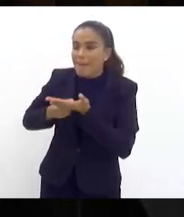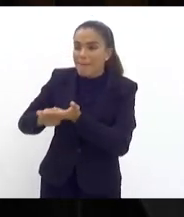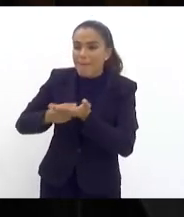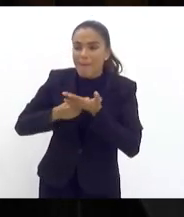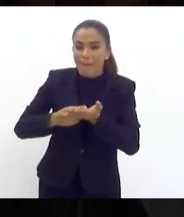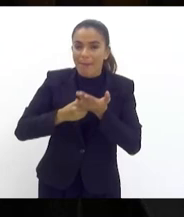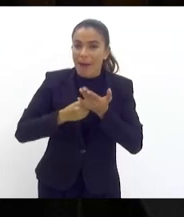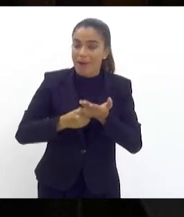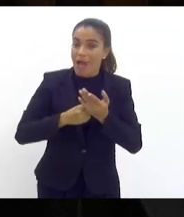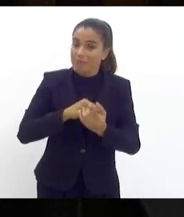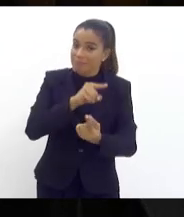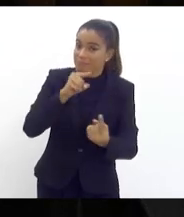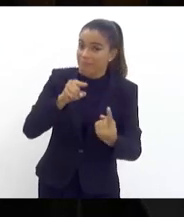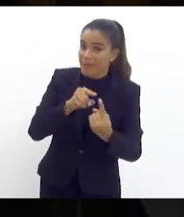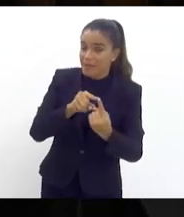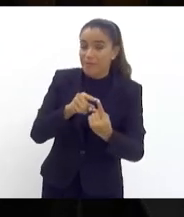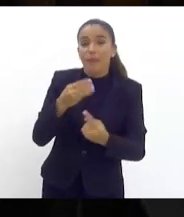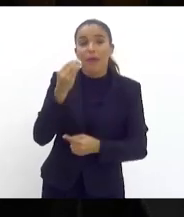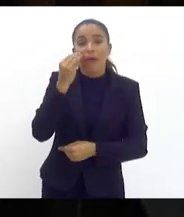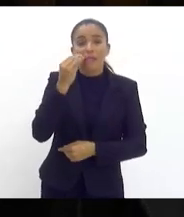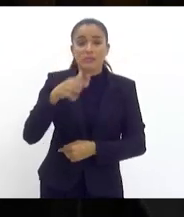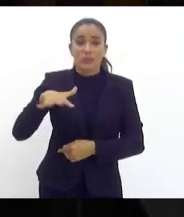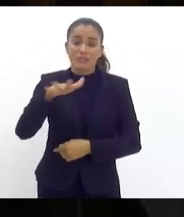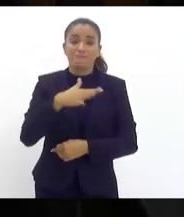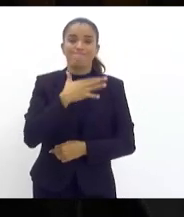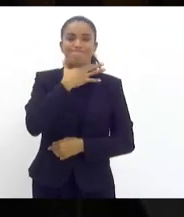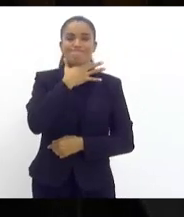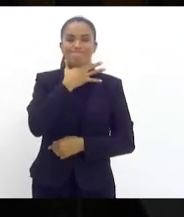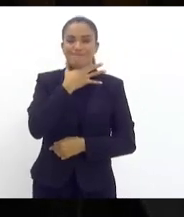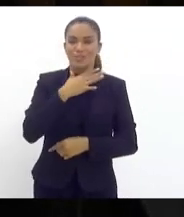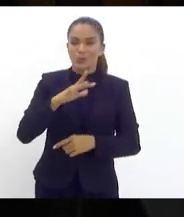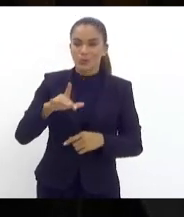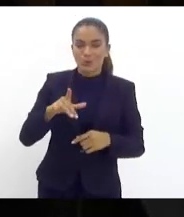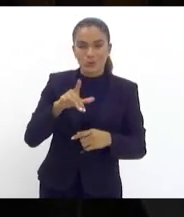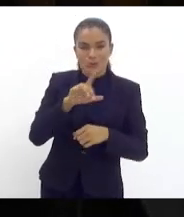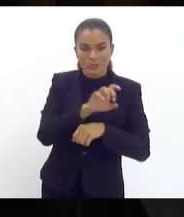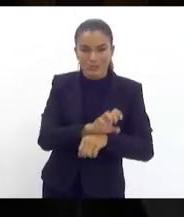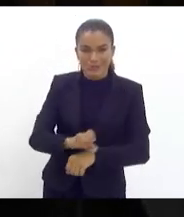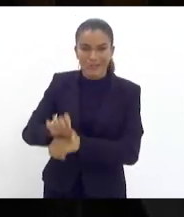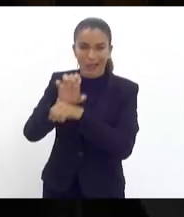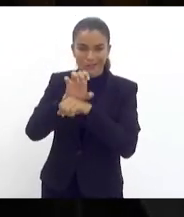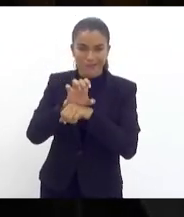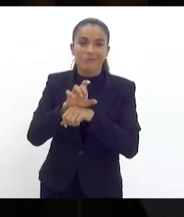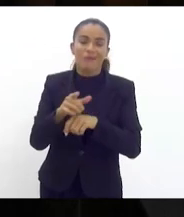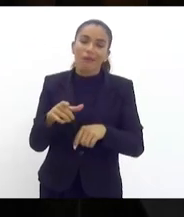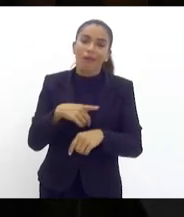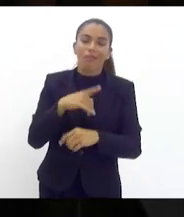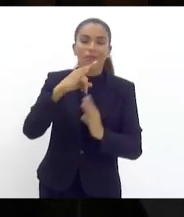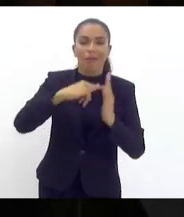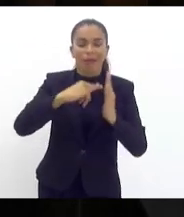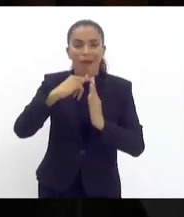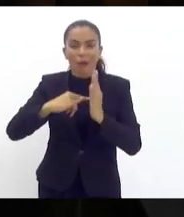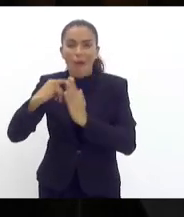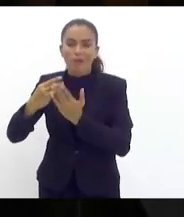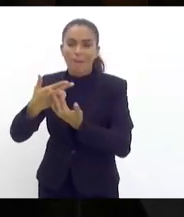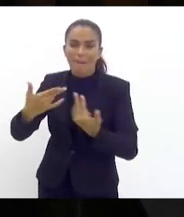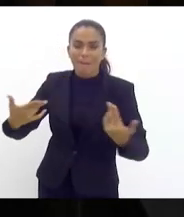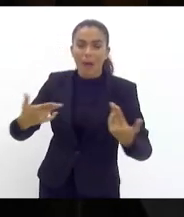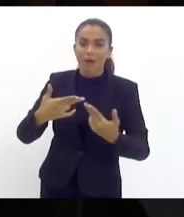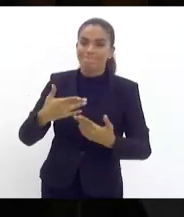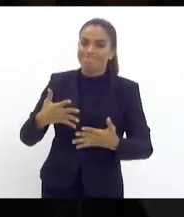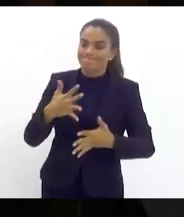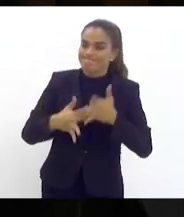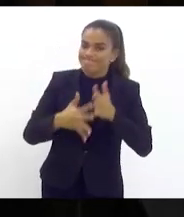a mudança do cenário fiscal dos estados, que tiveram suas contas afetadas principalmente pelas